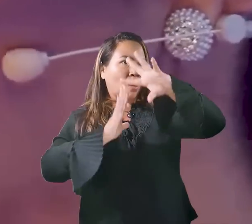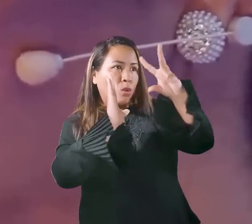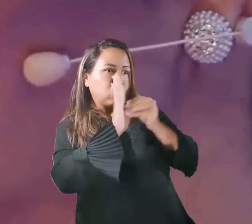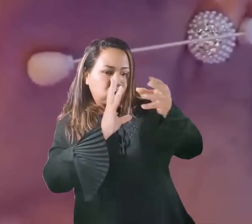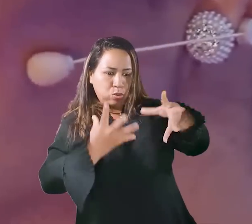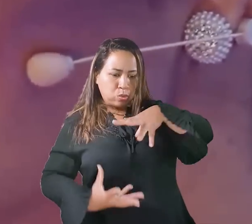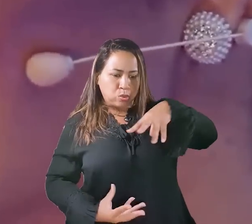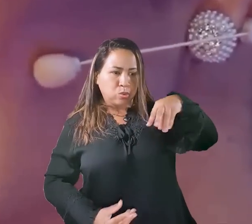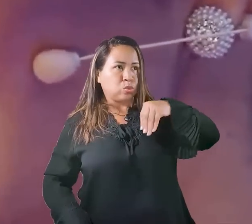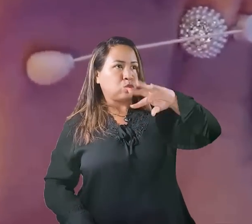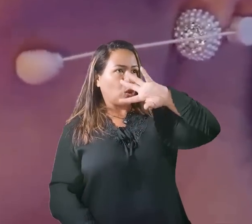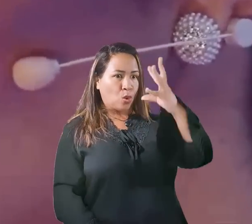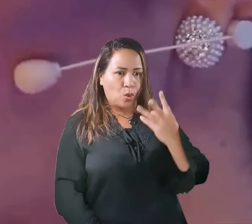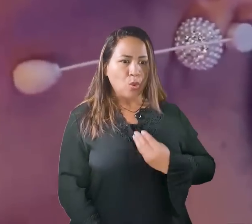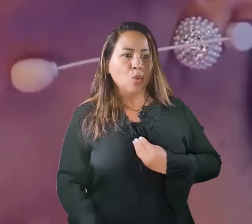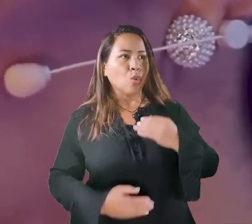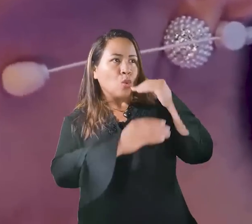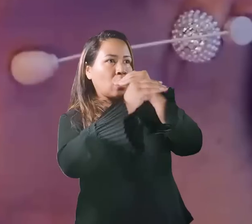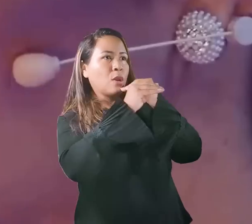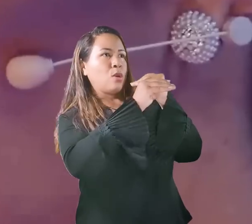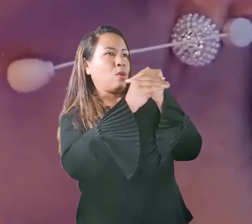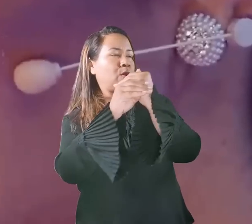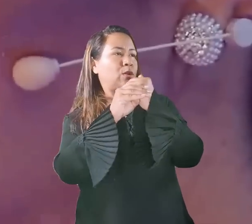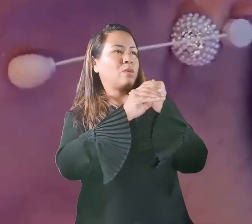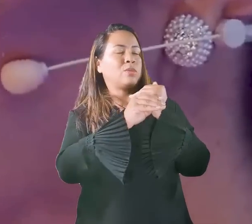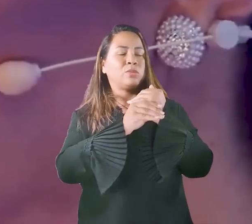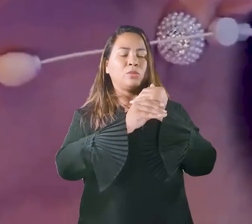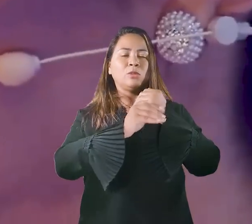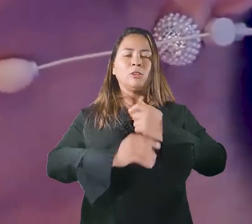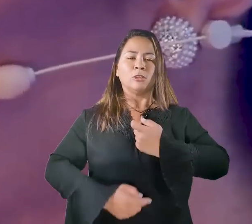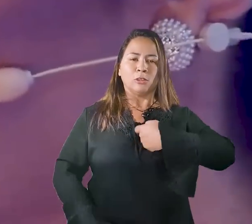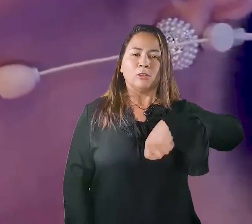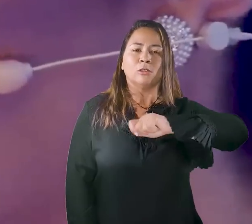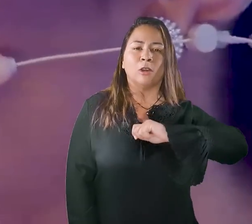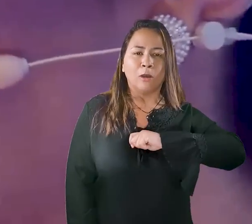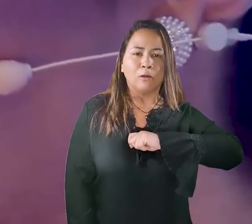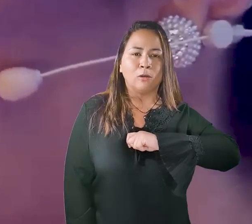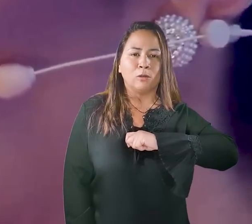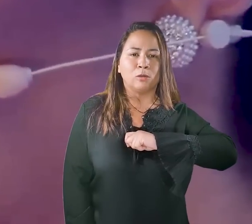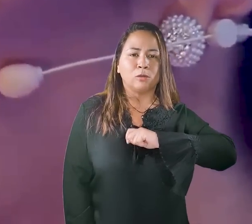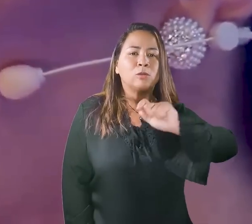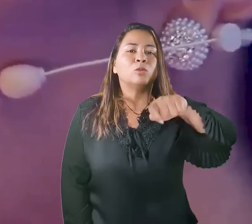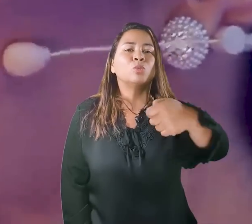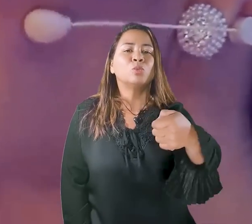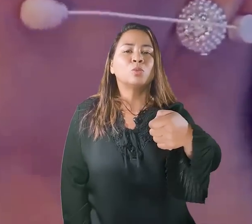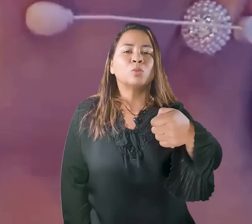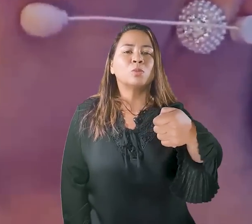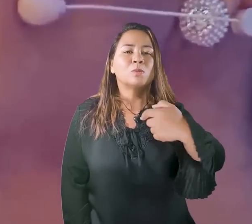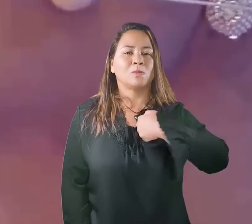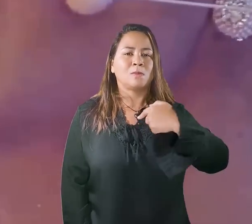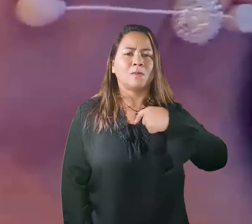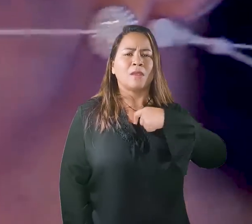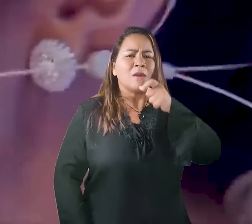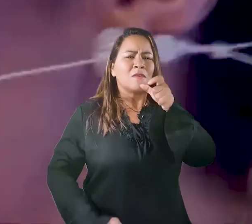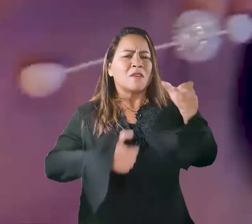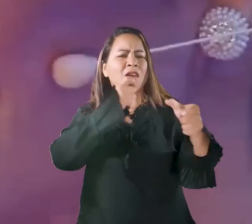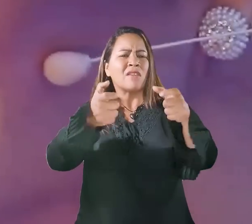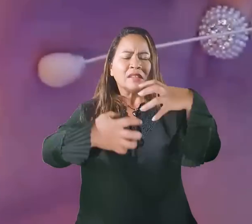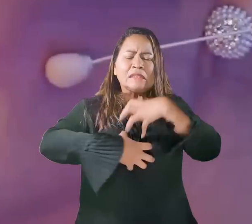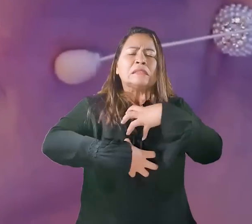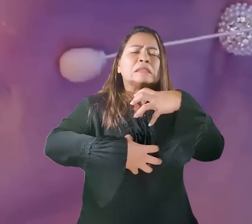alma. Eu. Diga seu nome. Eu decreto. Sentimentos